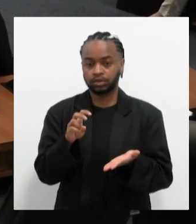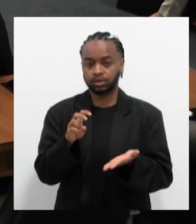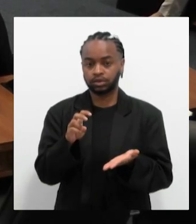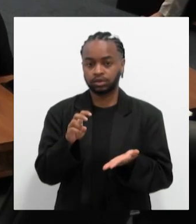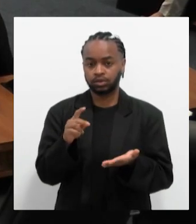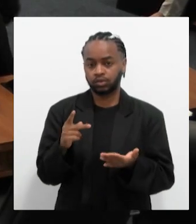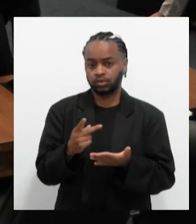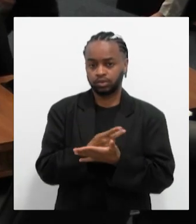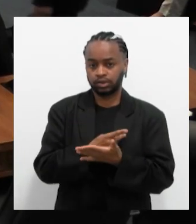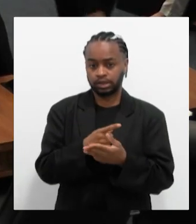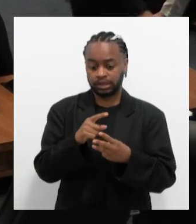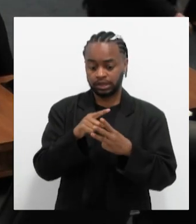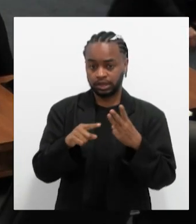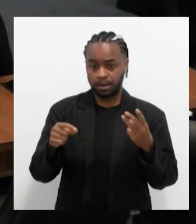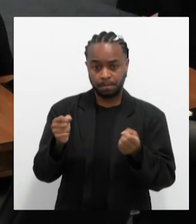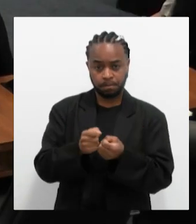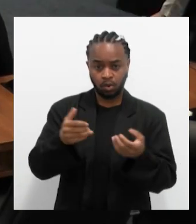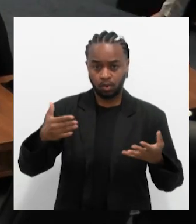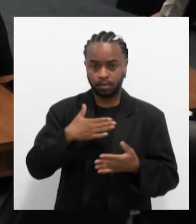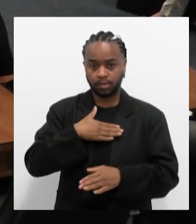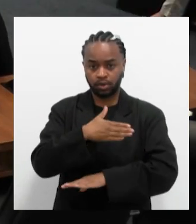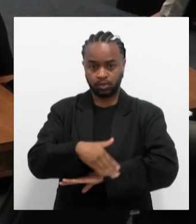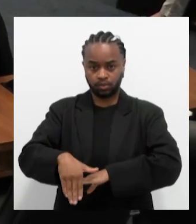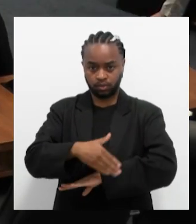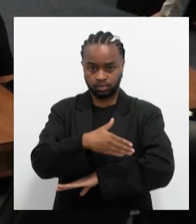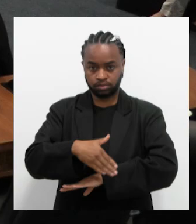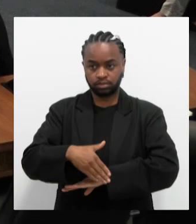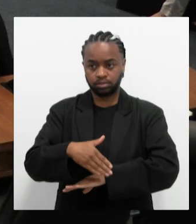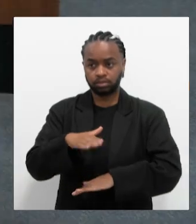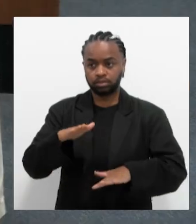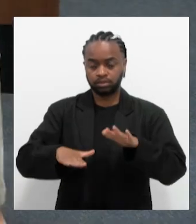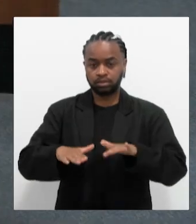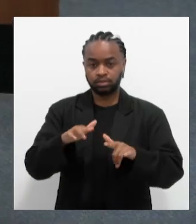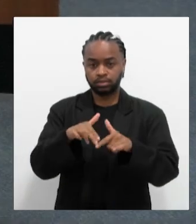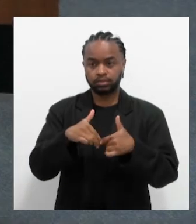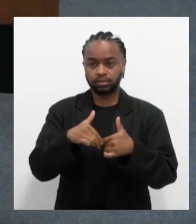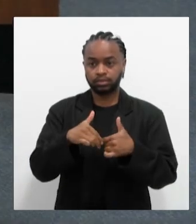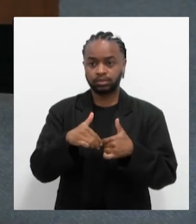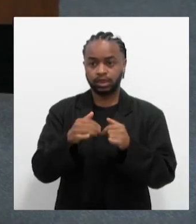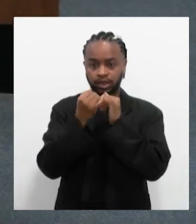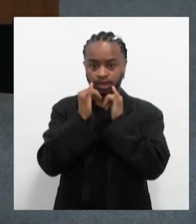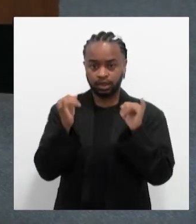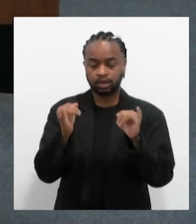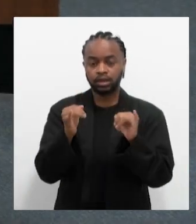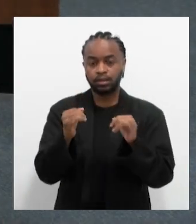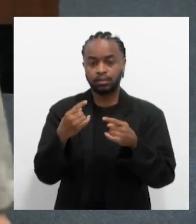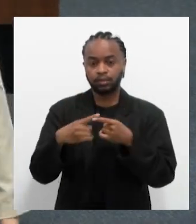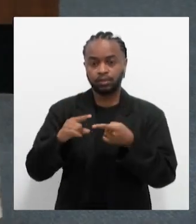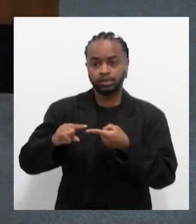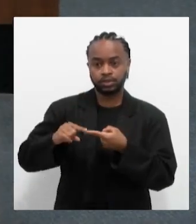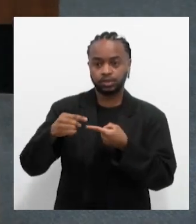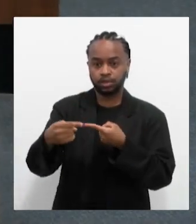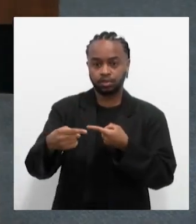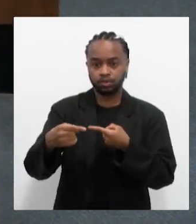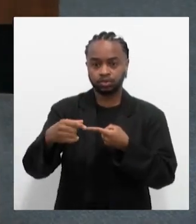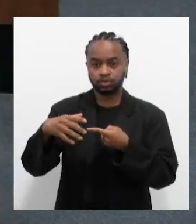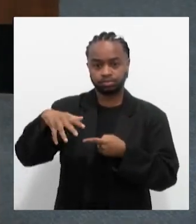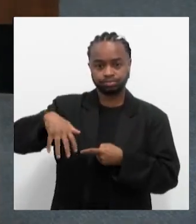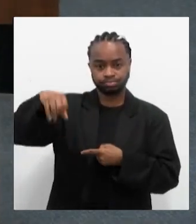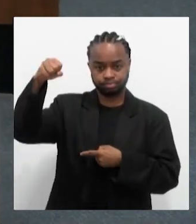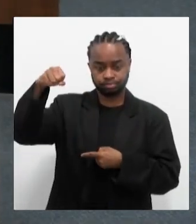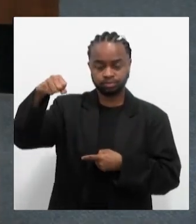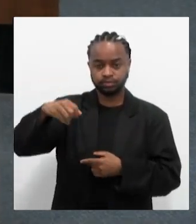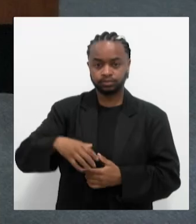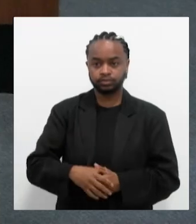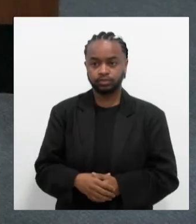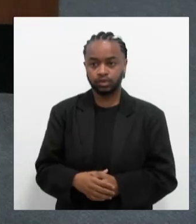aconteceram 3 explosões na minha rua, provavelmente de transformadores, porque logo na sequência a luz foi interrompida